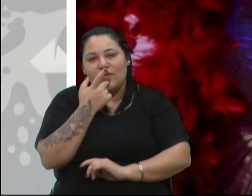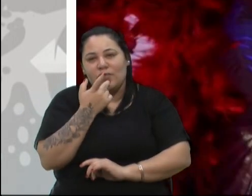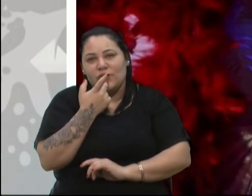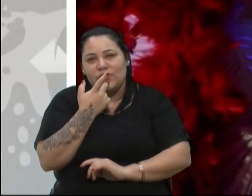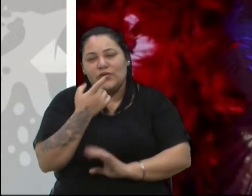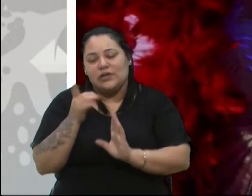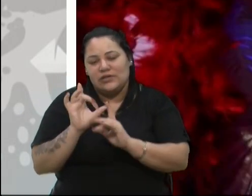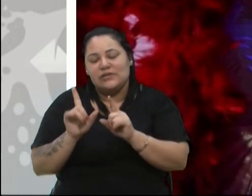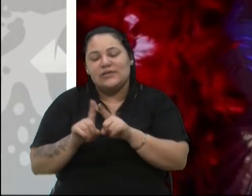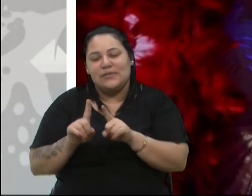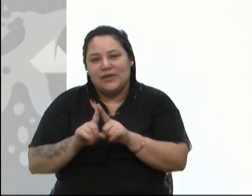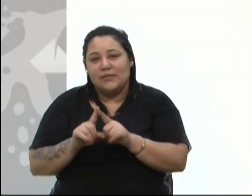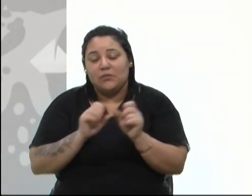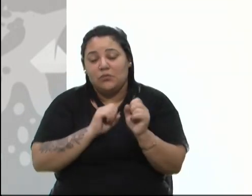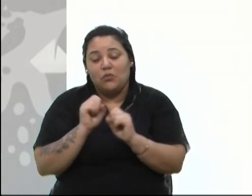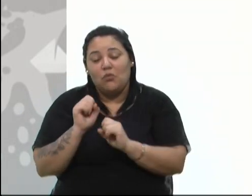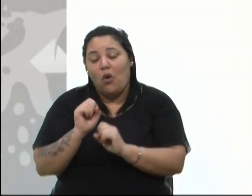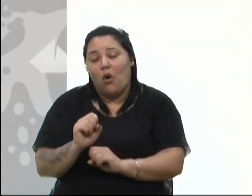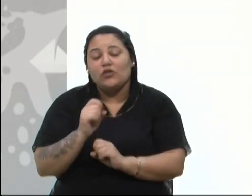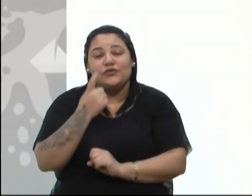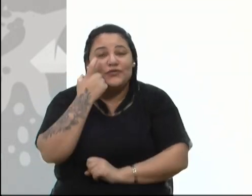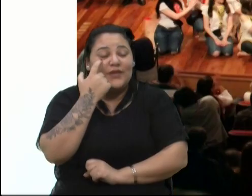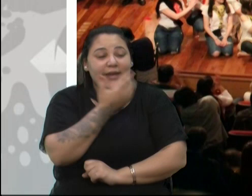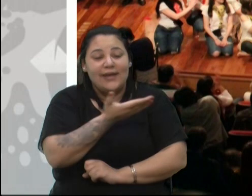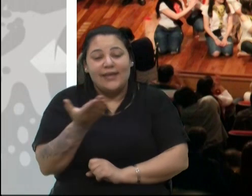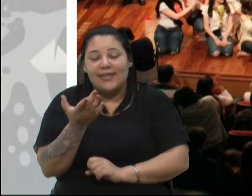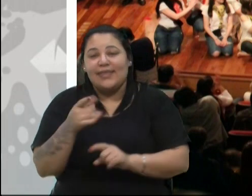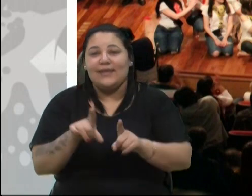Pode ser visto também nos diversos